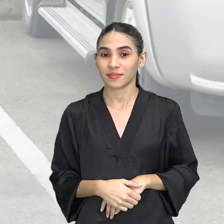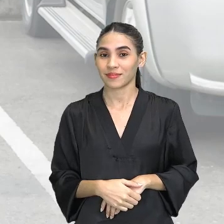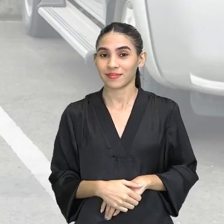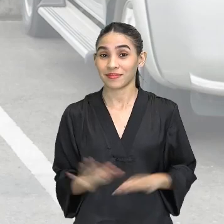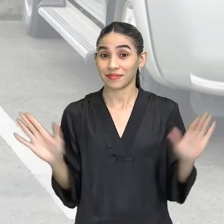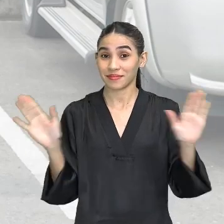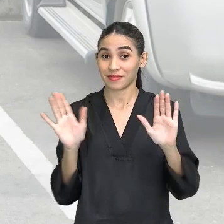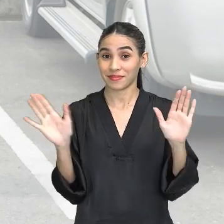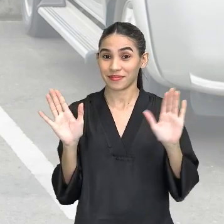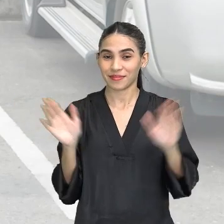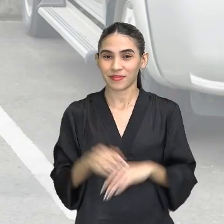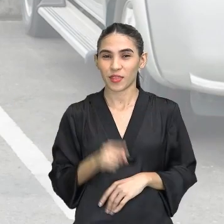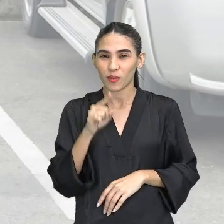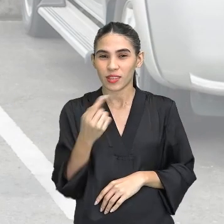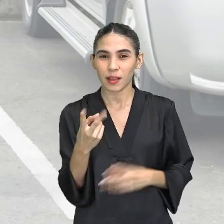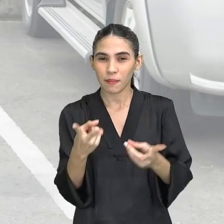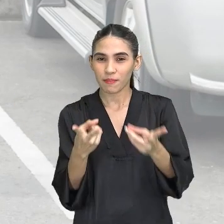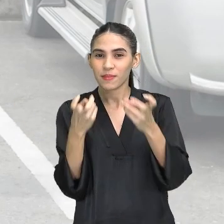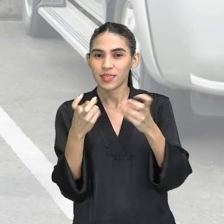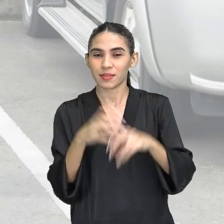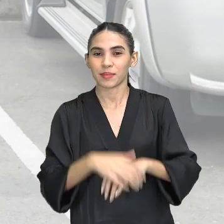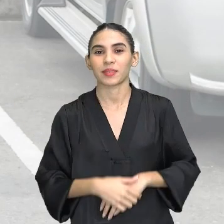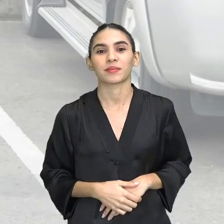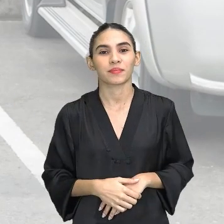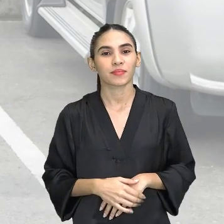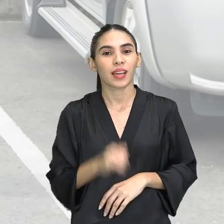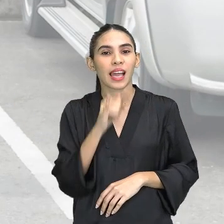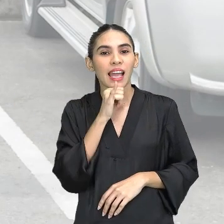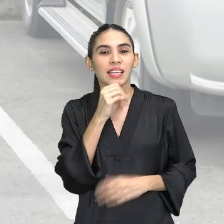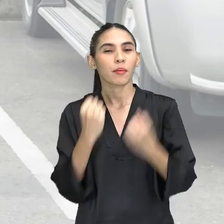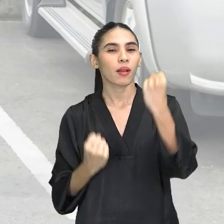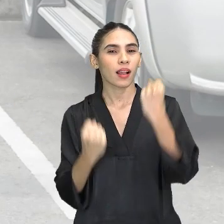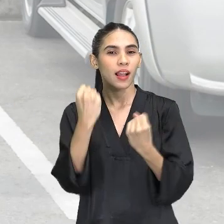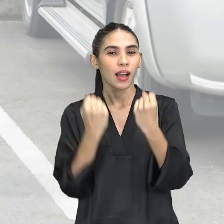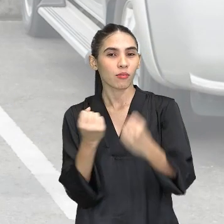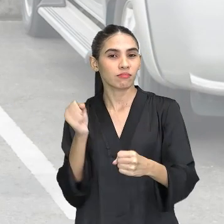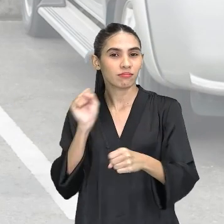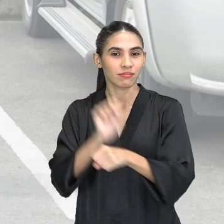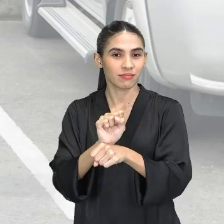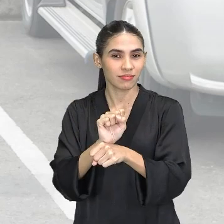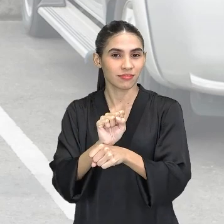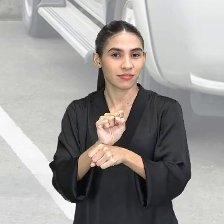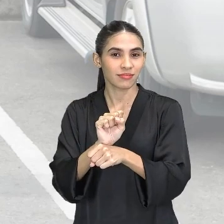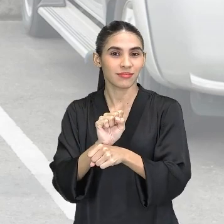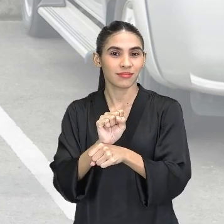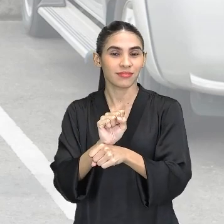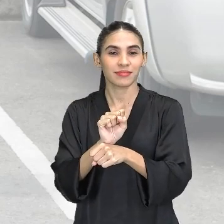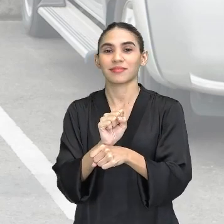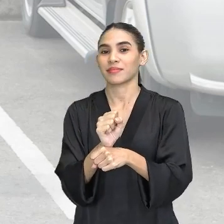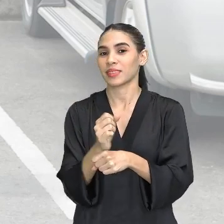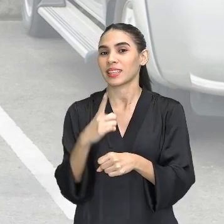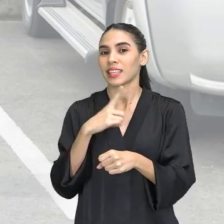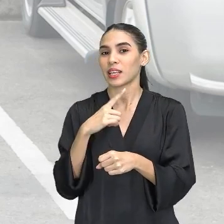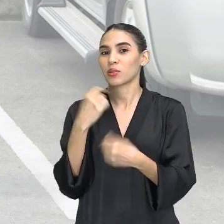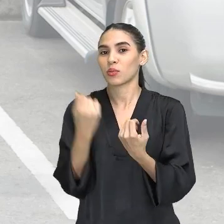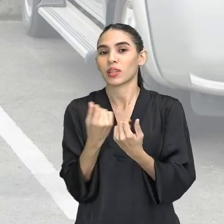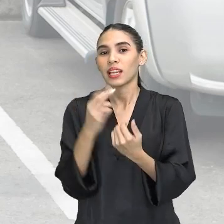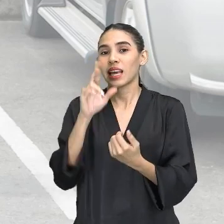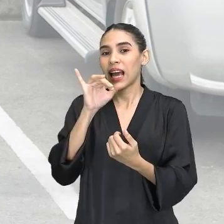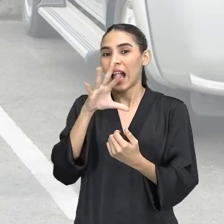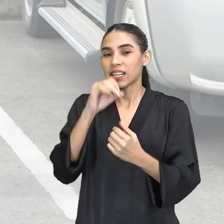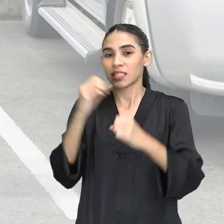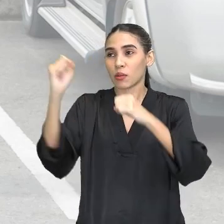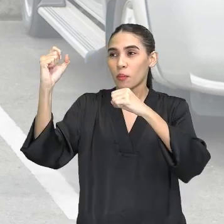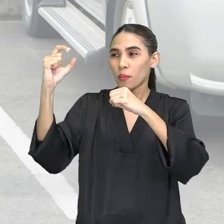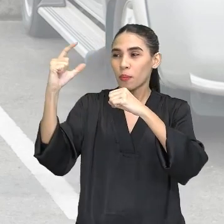Fala, pessoal! Vocês já perceberam que quando um automóvel está estacionado sob a incidência ali de uma radiação